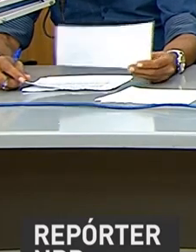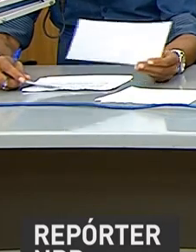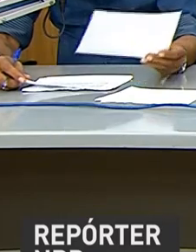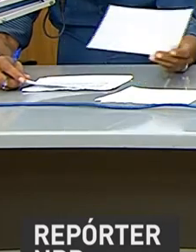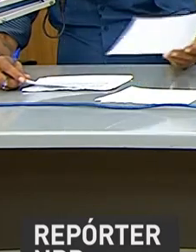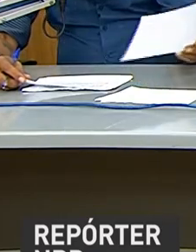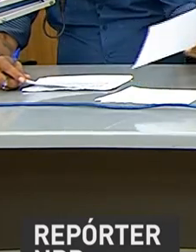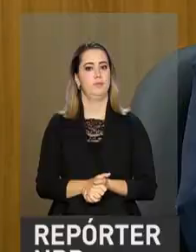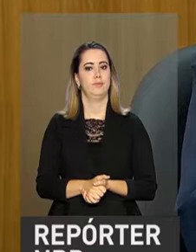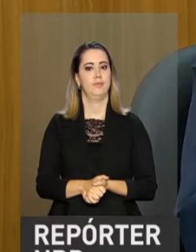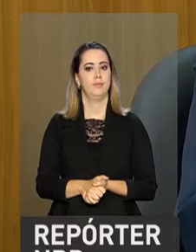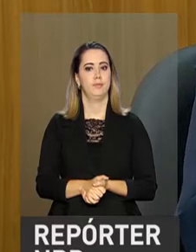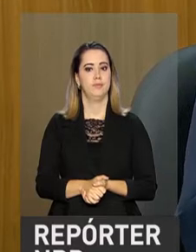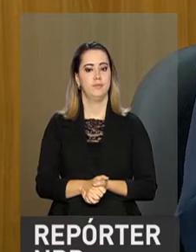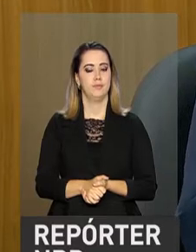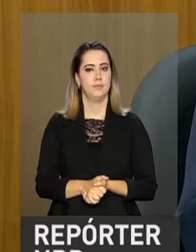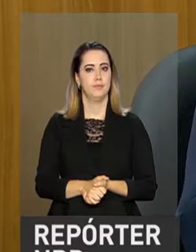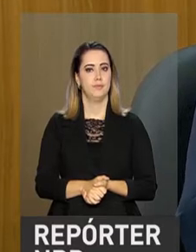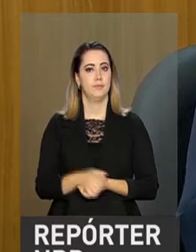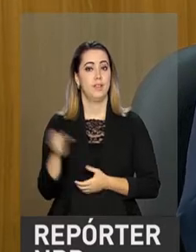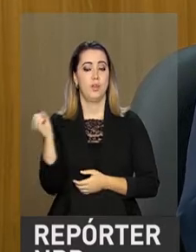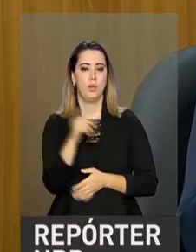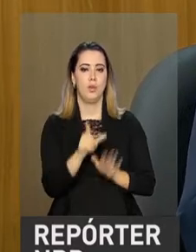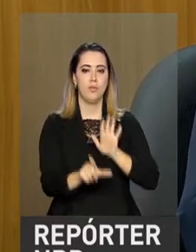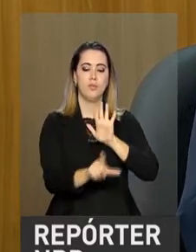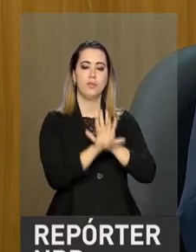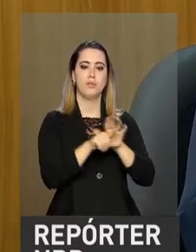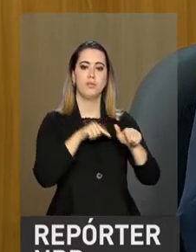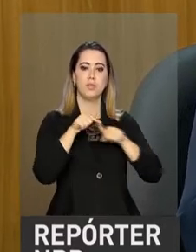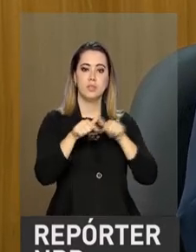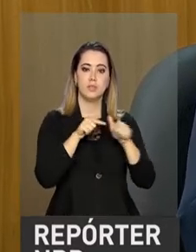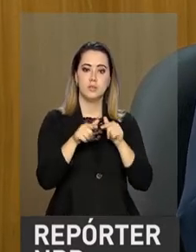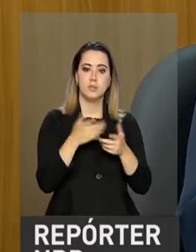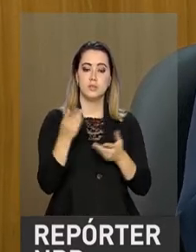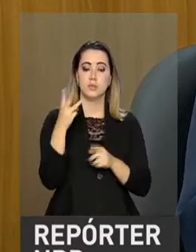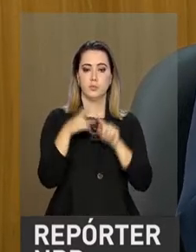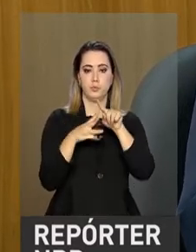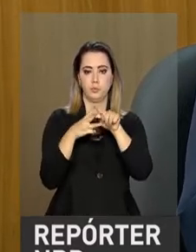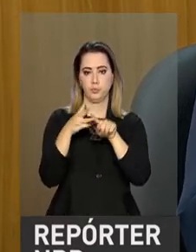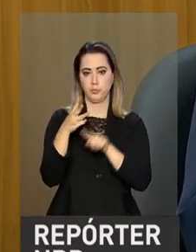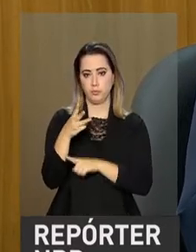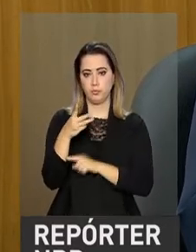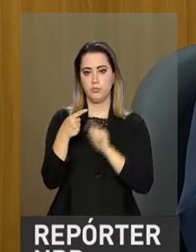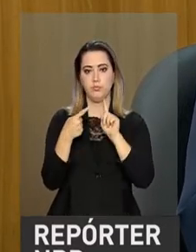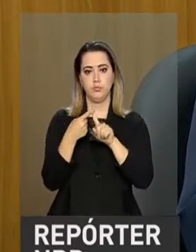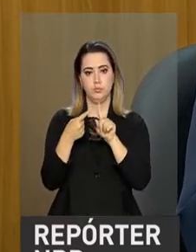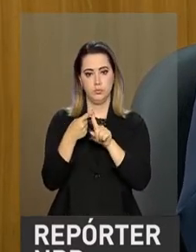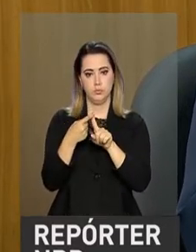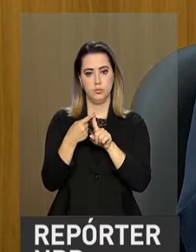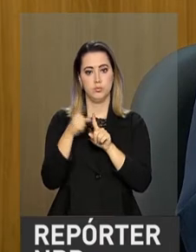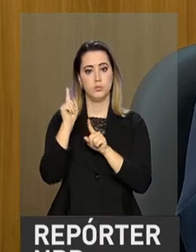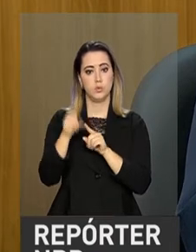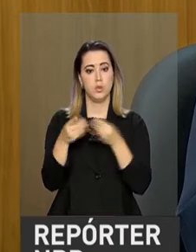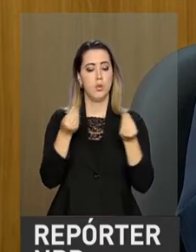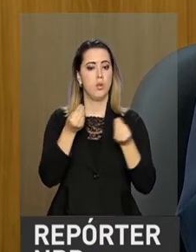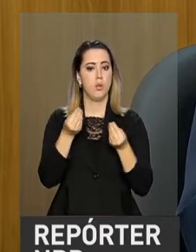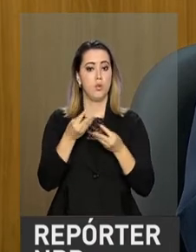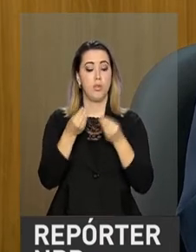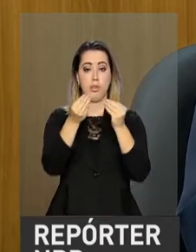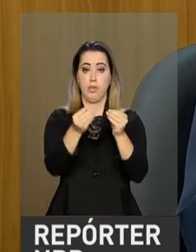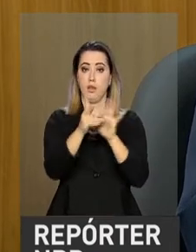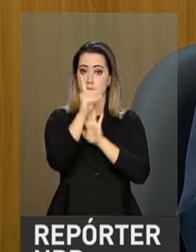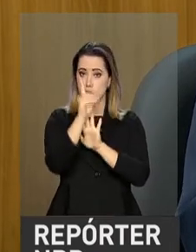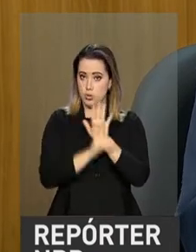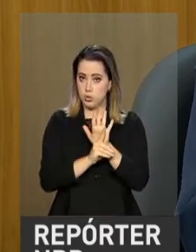emprego? A modernização trabalhista, ela foi fundamentada em três eixos. Primeiro eixo é consolidar direitos.